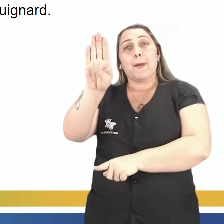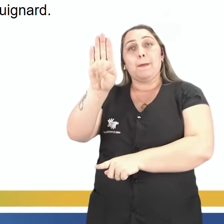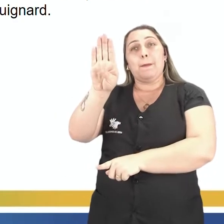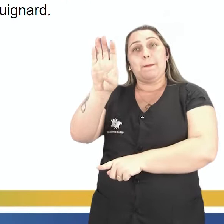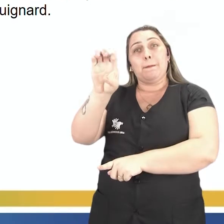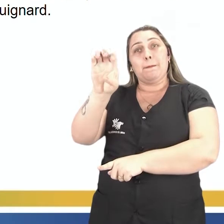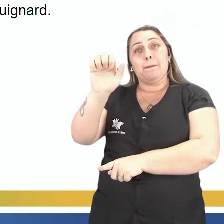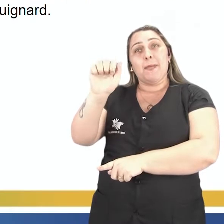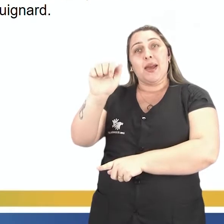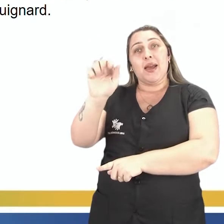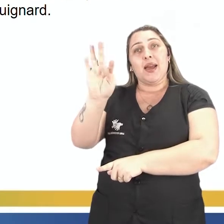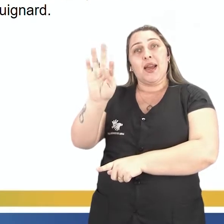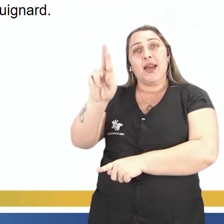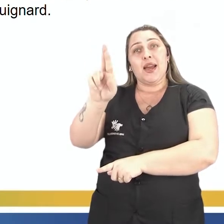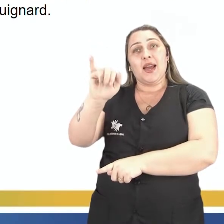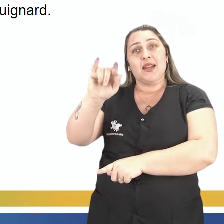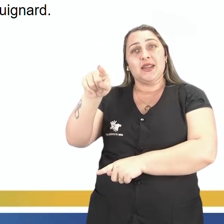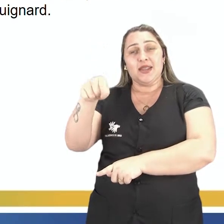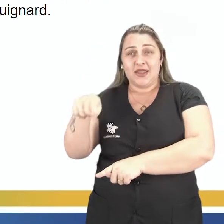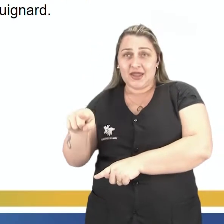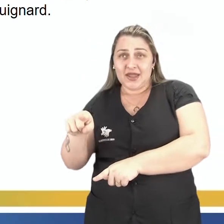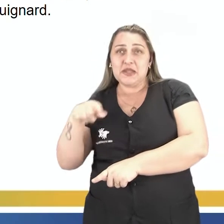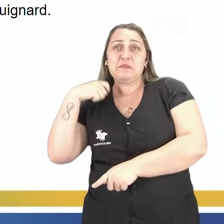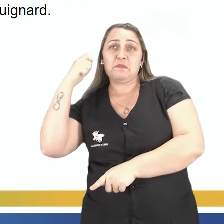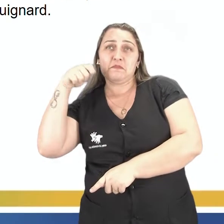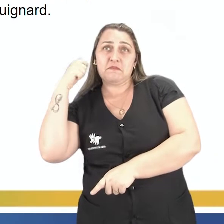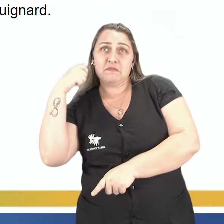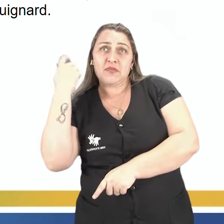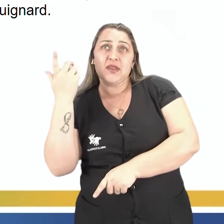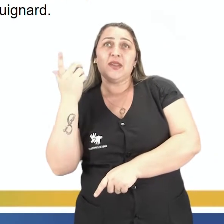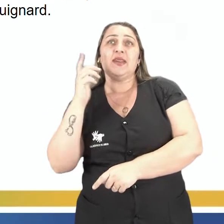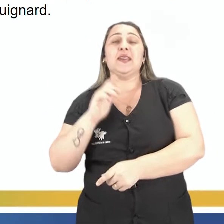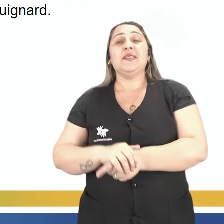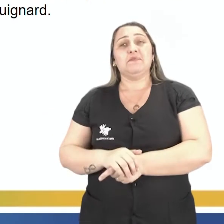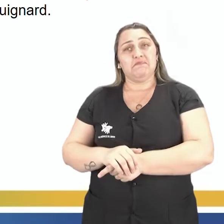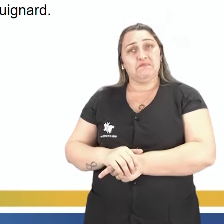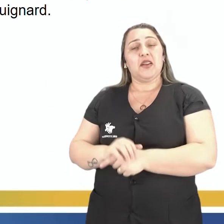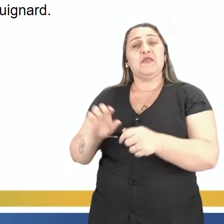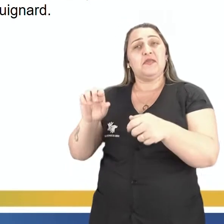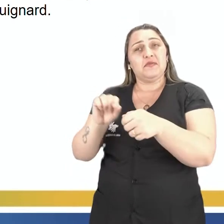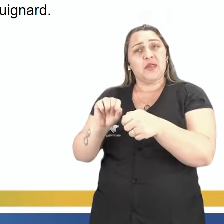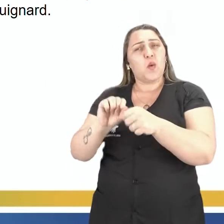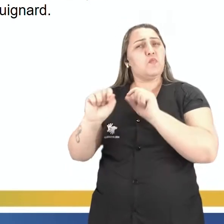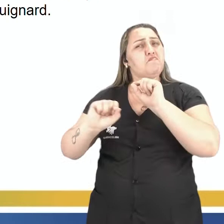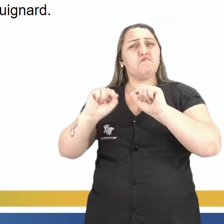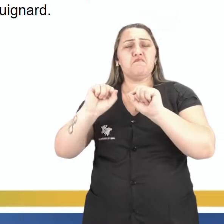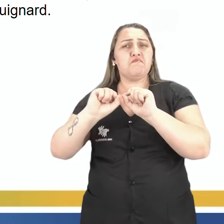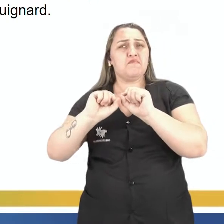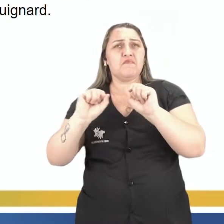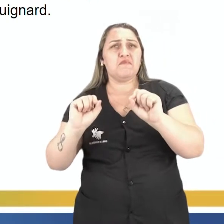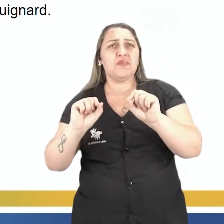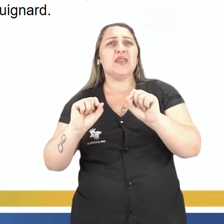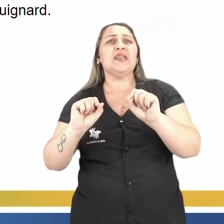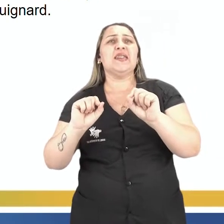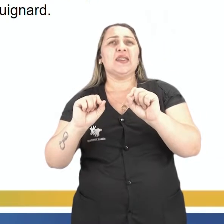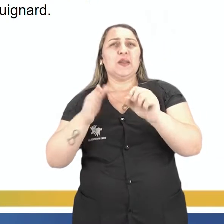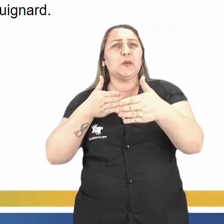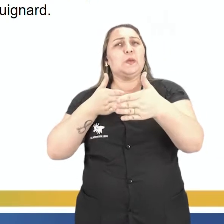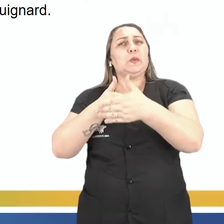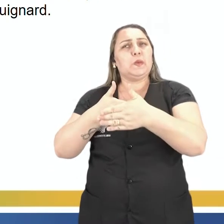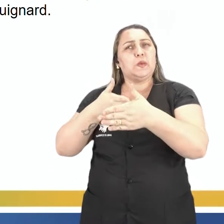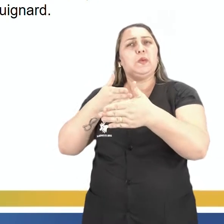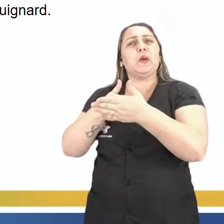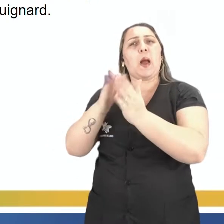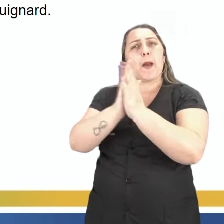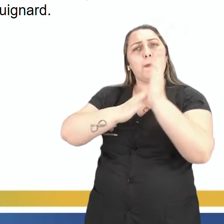a artista Beatriz Milhazes. Isso mesmo, Beatriz Milhazes aí que ela faz, o que ela faz, gente? Ela faz um enfrentamento aí